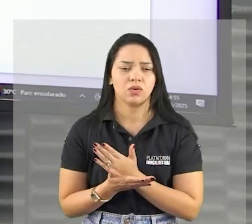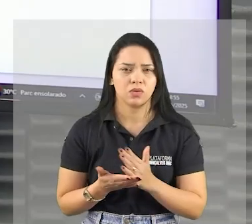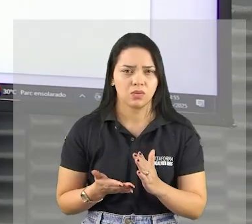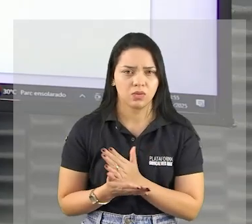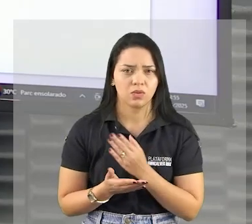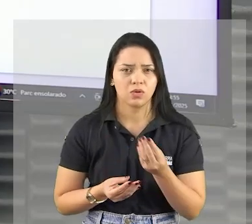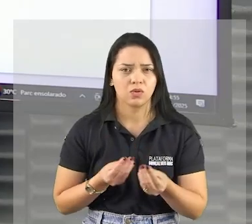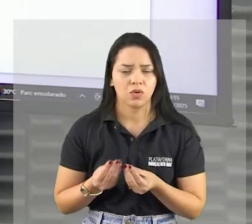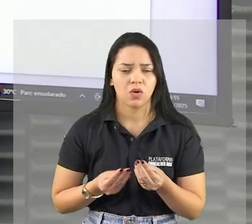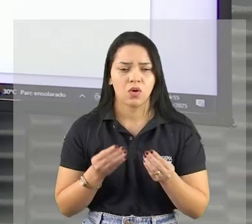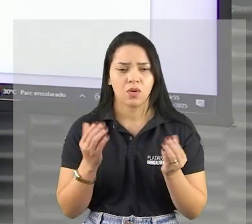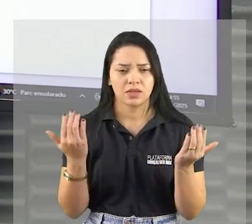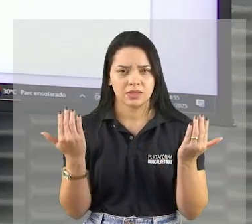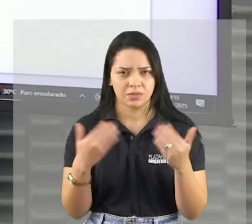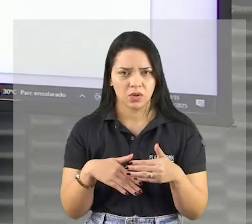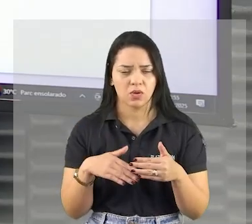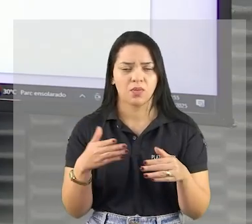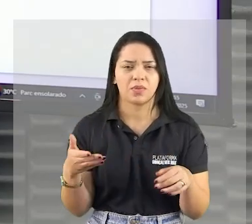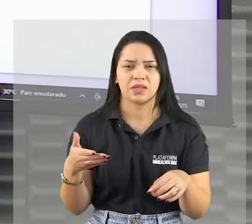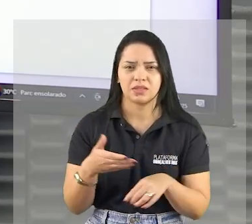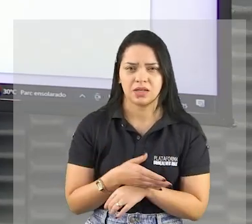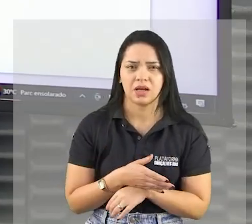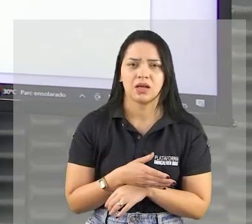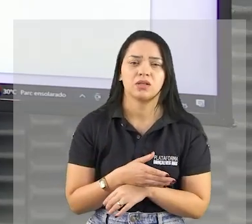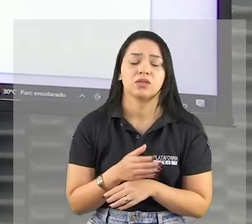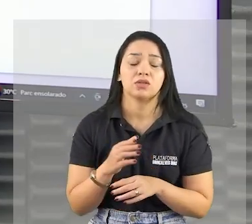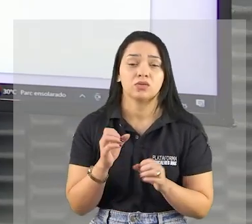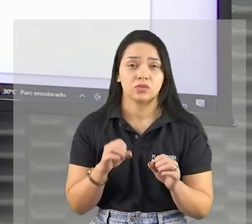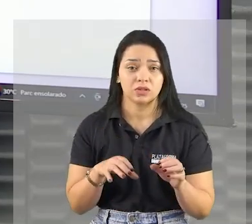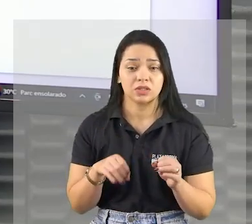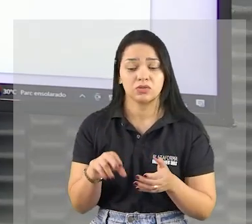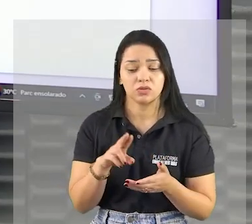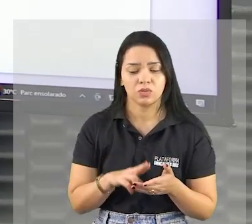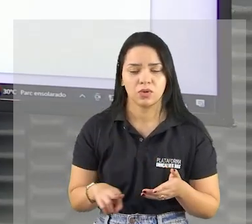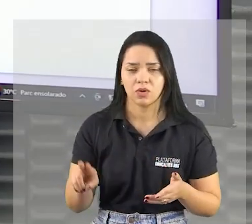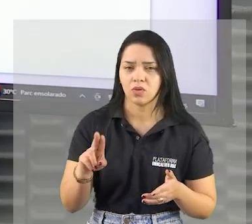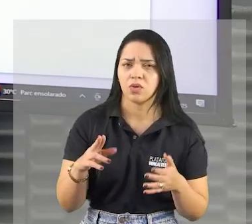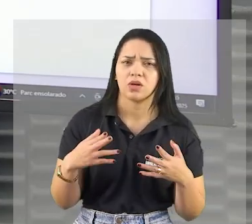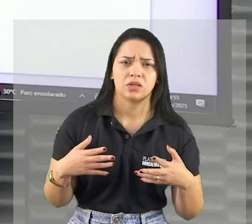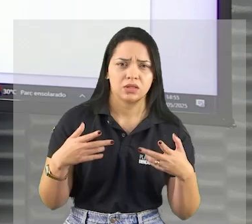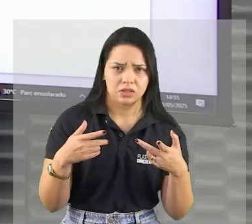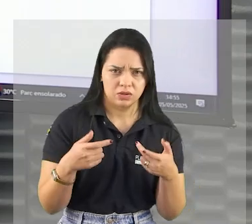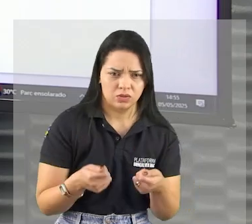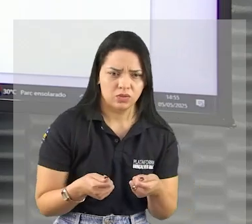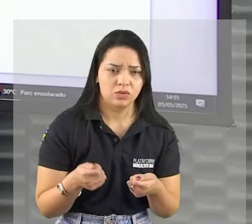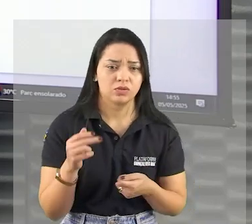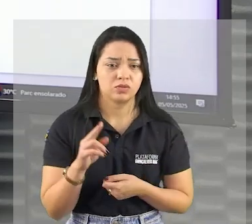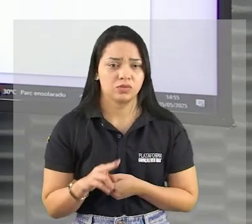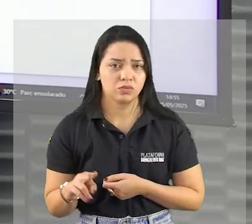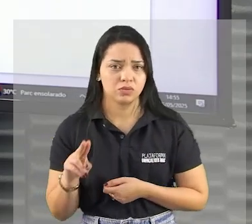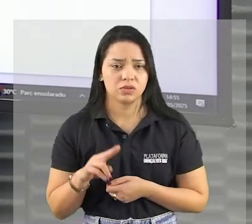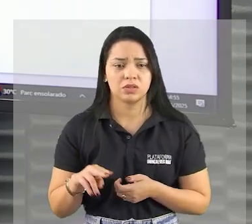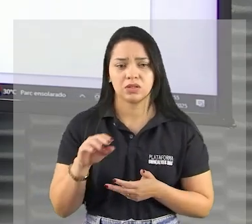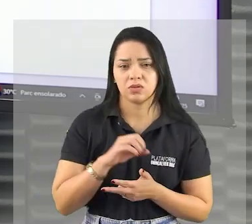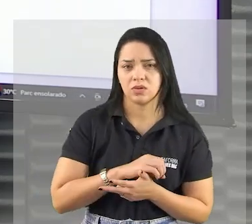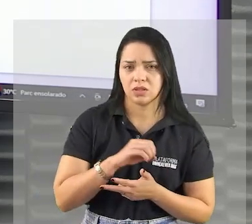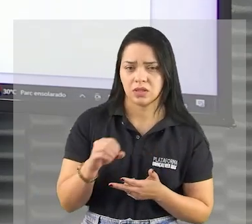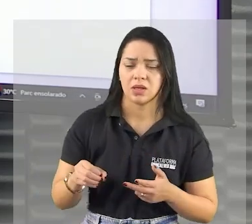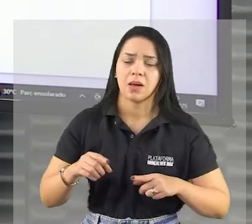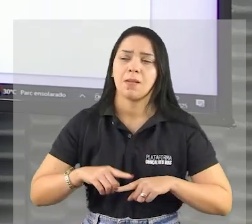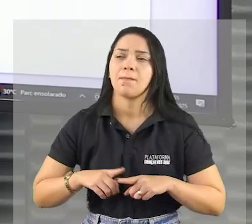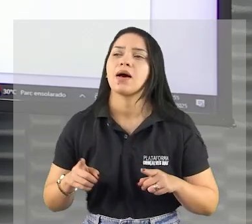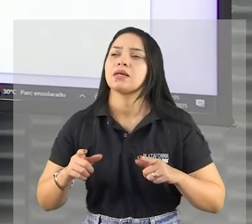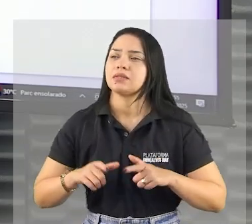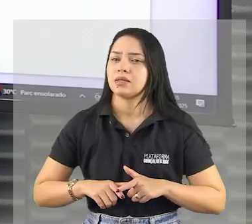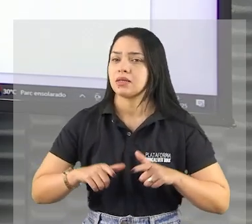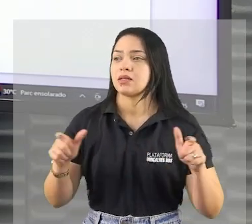como esse exame para entrar no ensino superior. Nem todas as universidades utilizam-se do Enem, mas grande